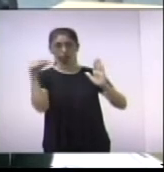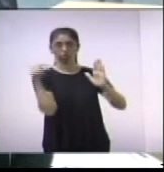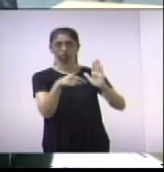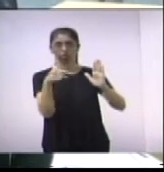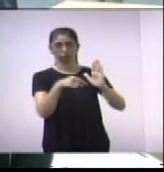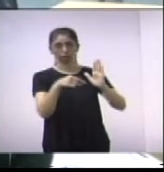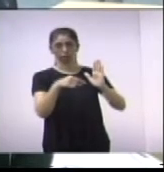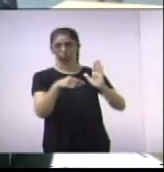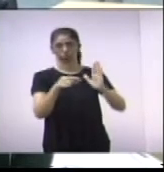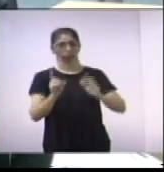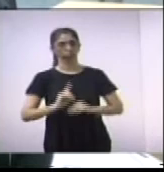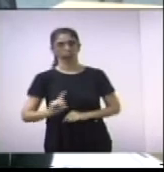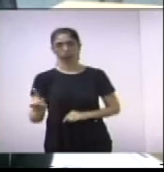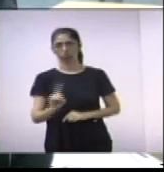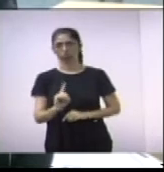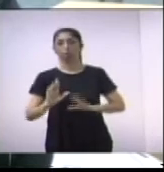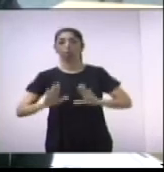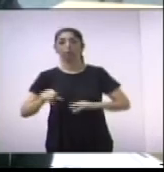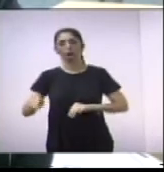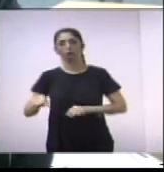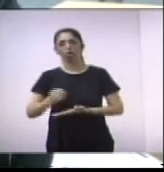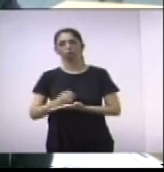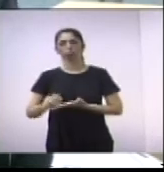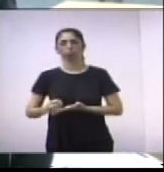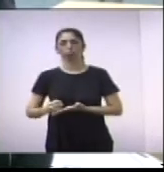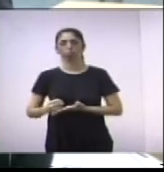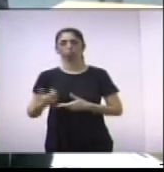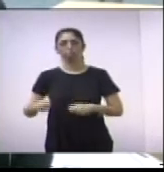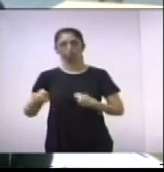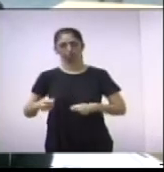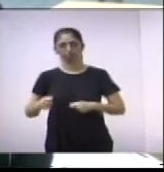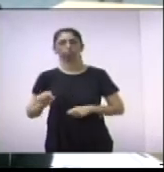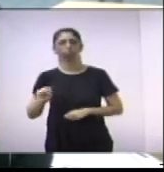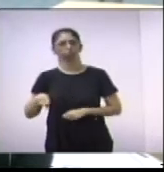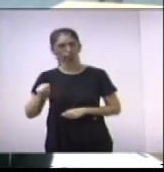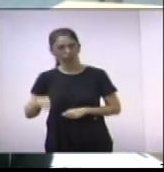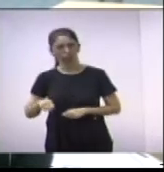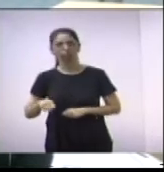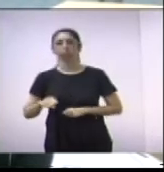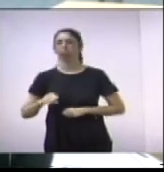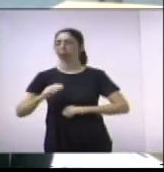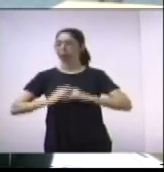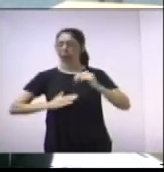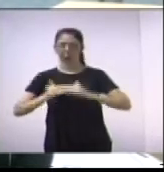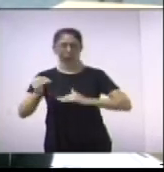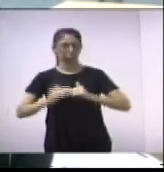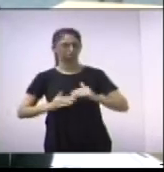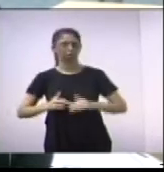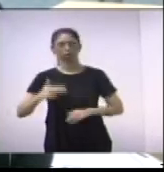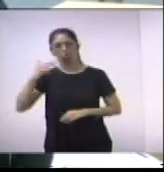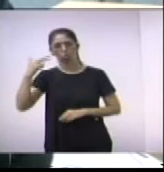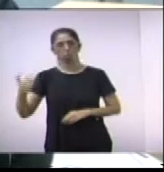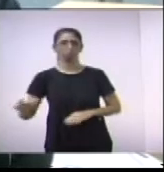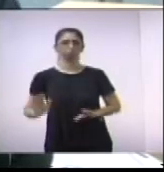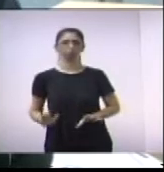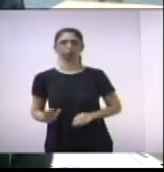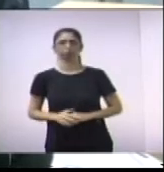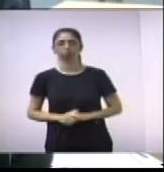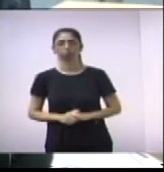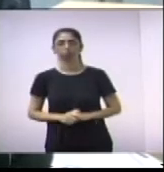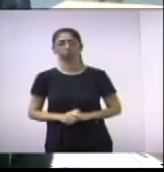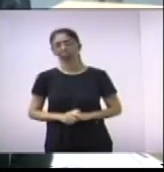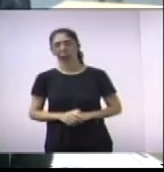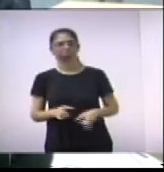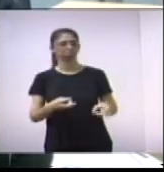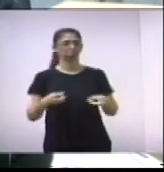a finalidade dela do que ela foi contratada. Então, eu não vejo materialidade processual, a não